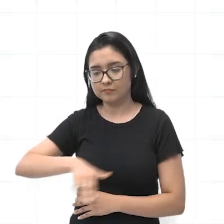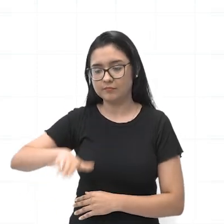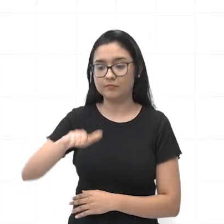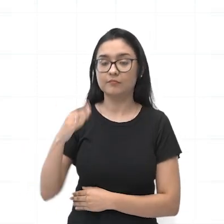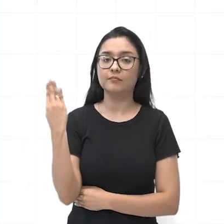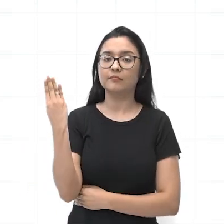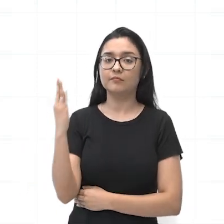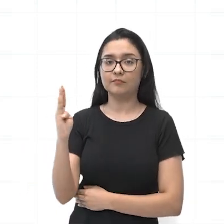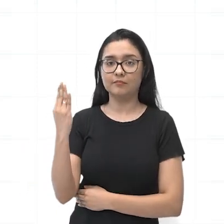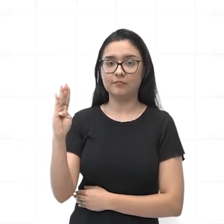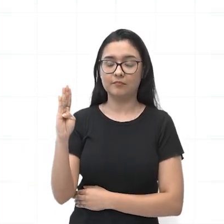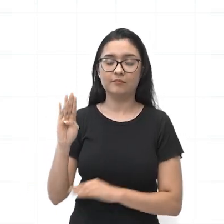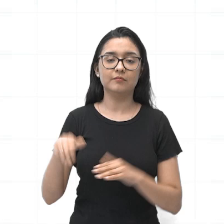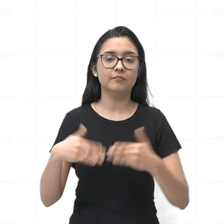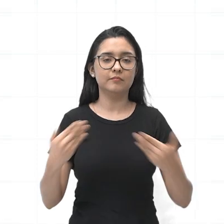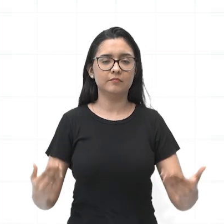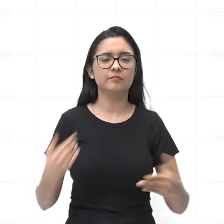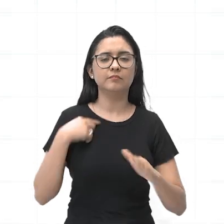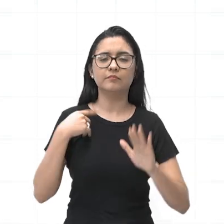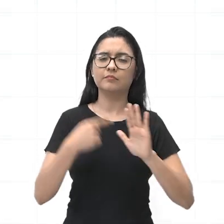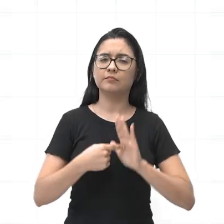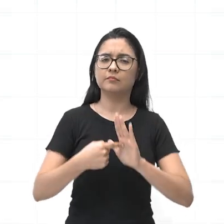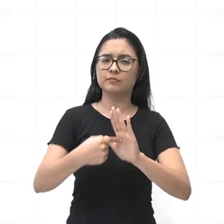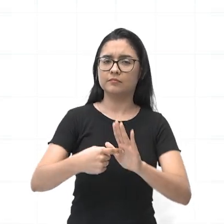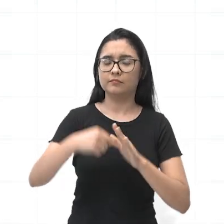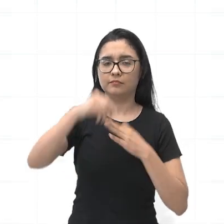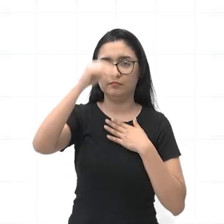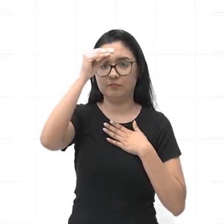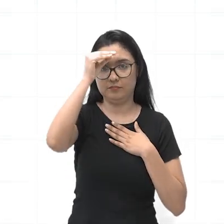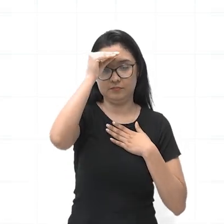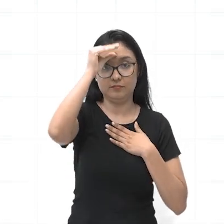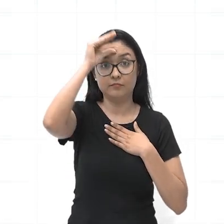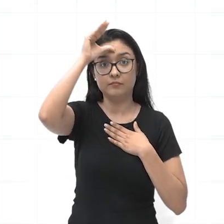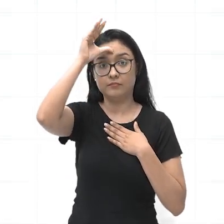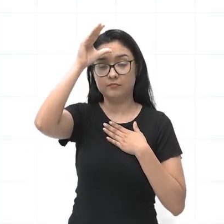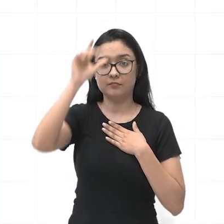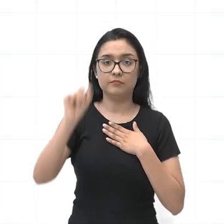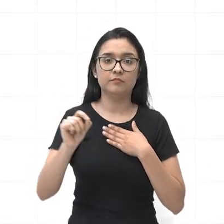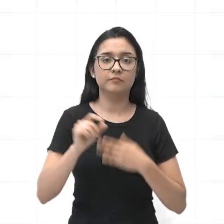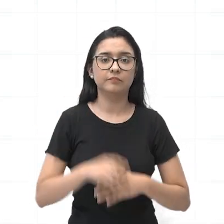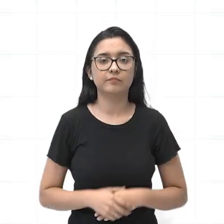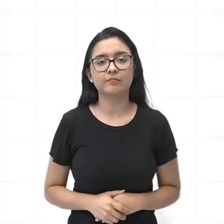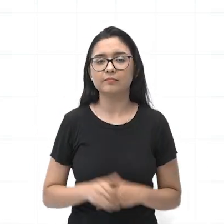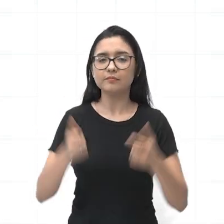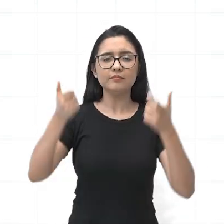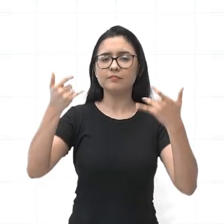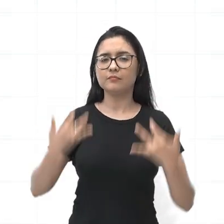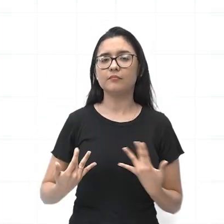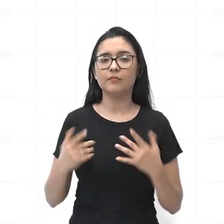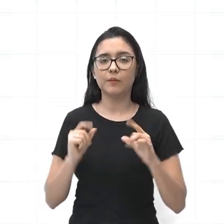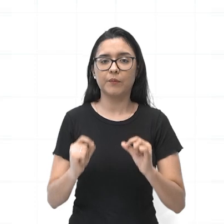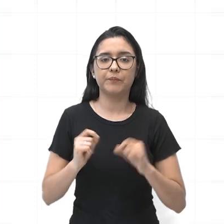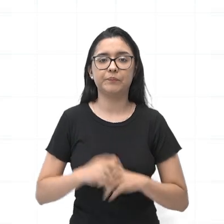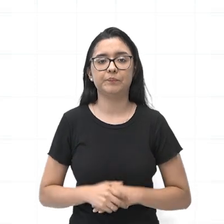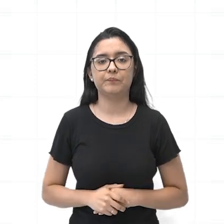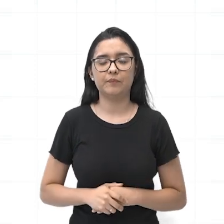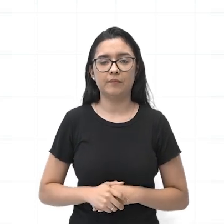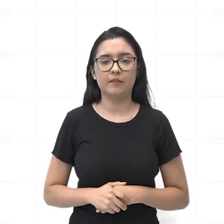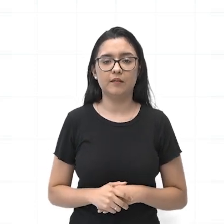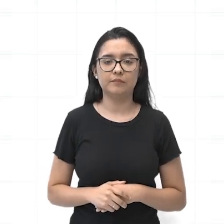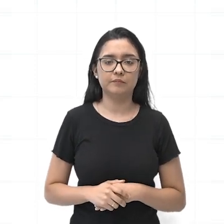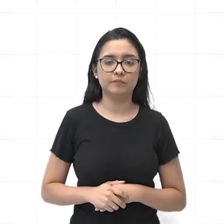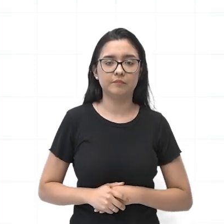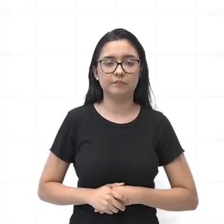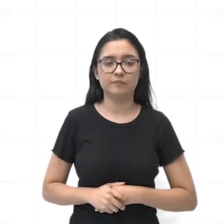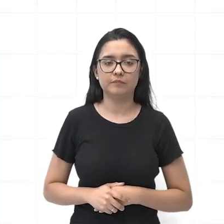e traz ali um conhecimento que diz o quê? Referente, né,